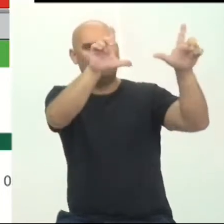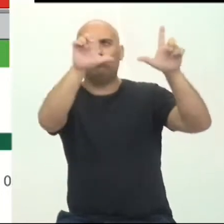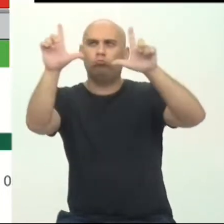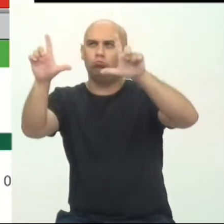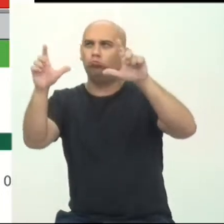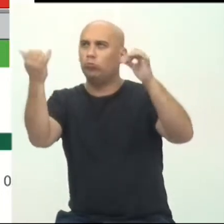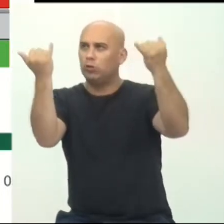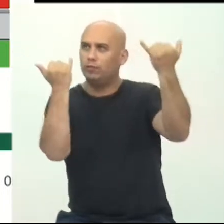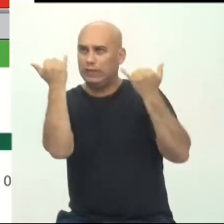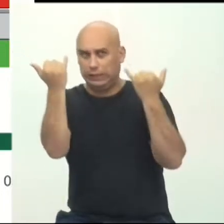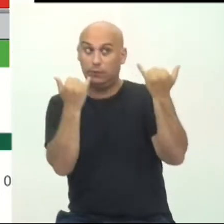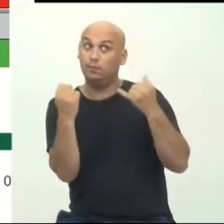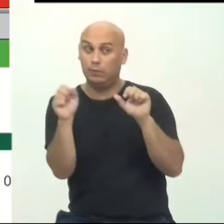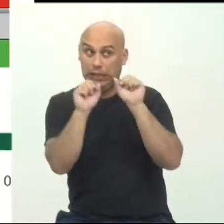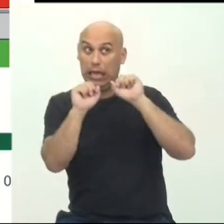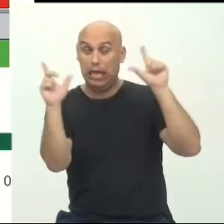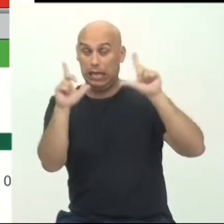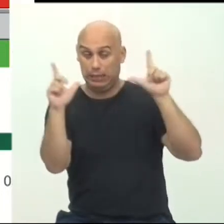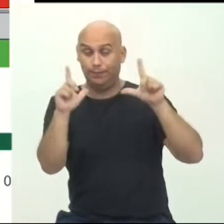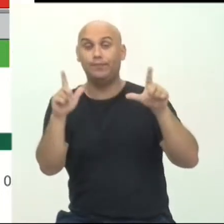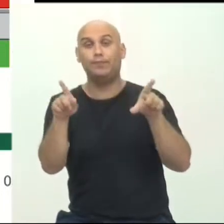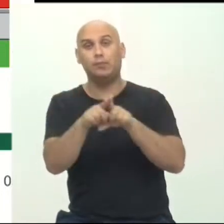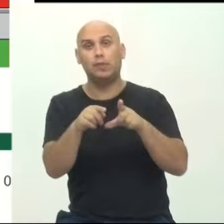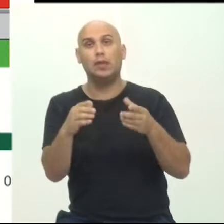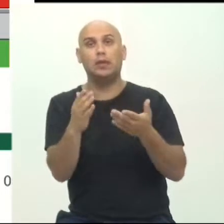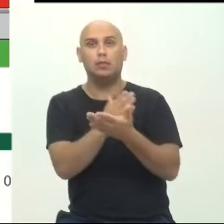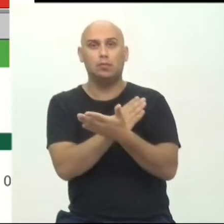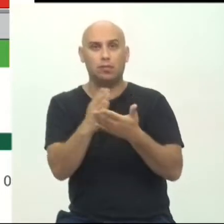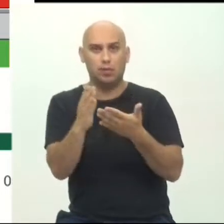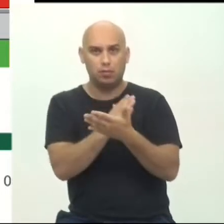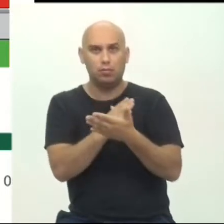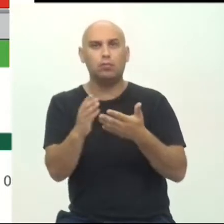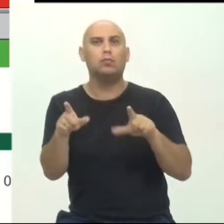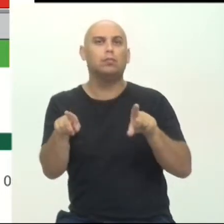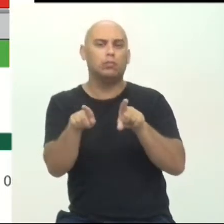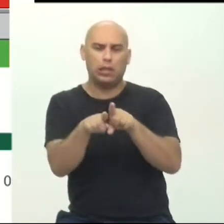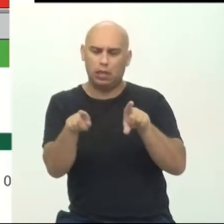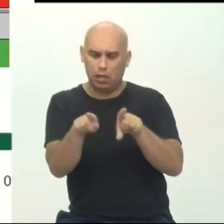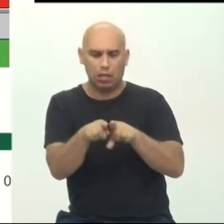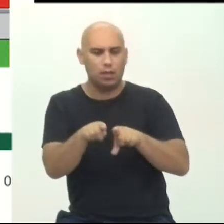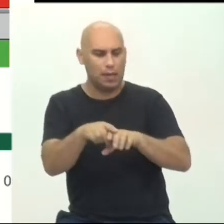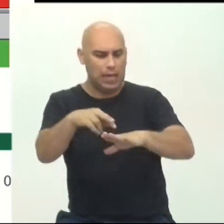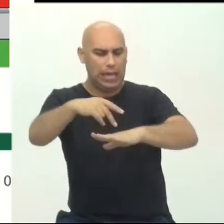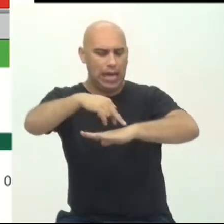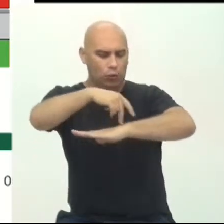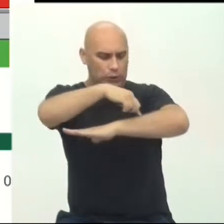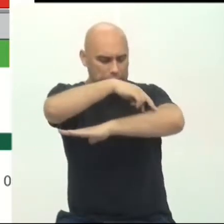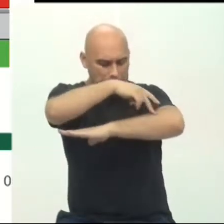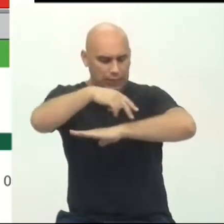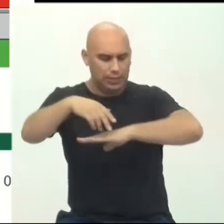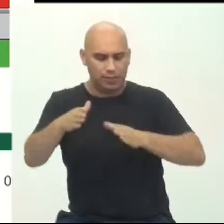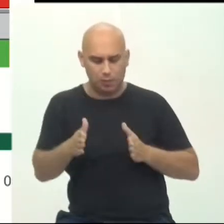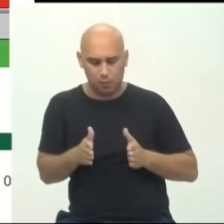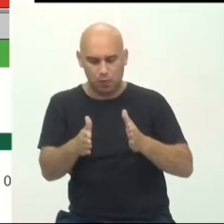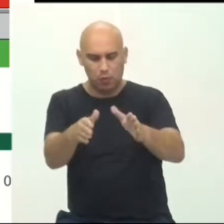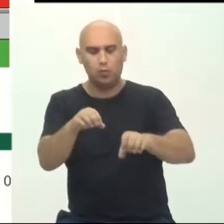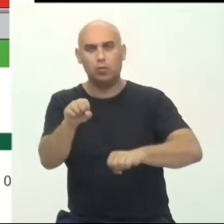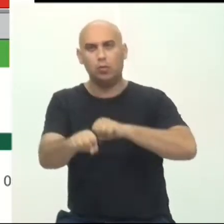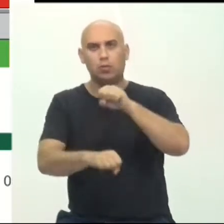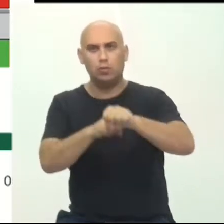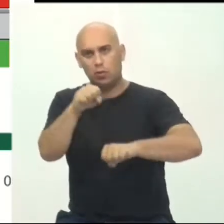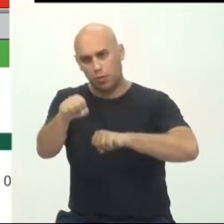lados da via se cria a ciclofaixa, com calçada, né, com também aqueles tachões